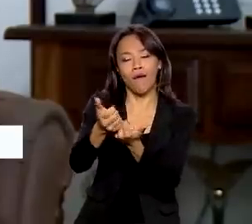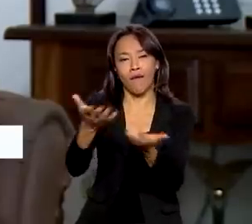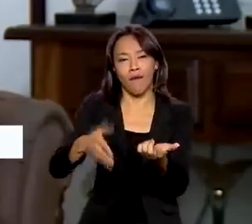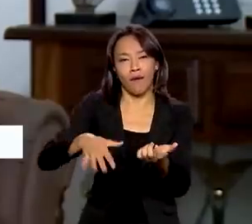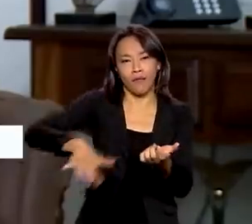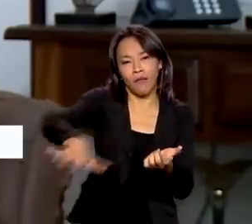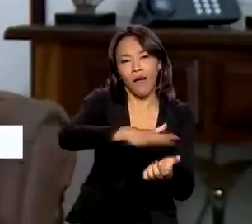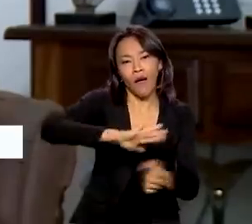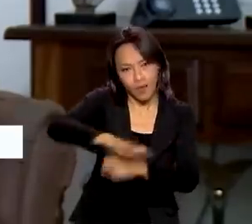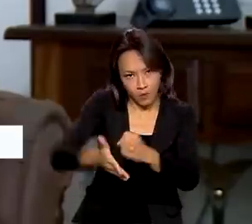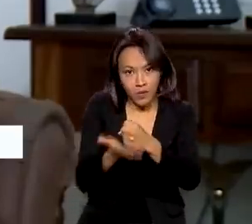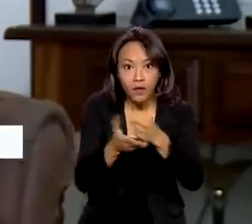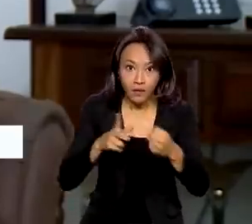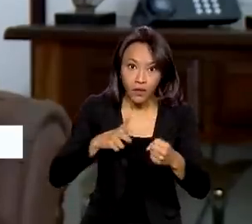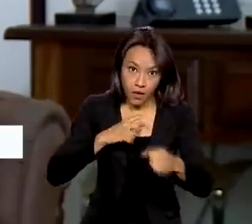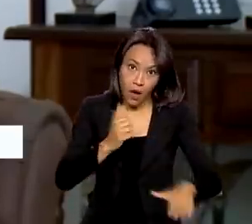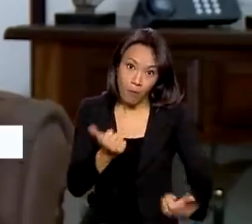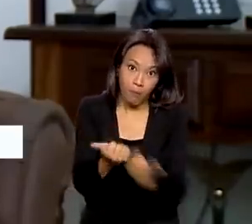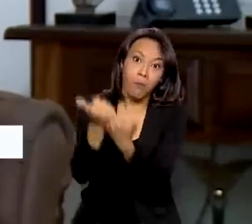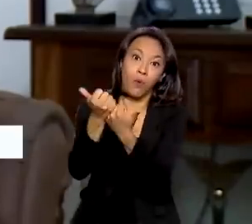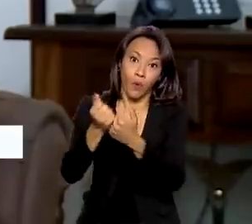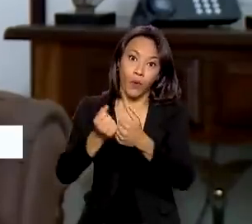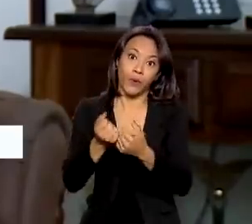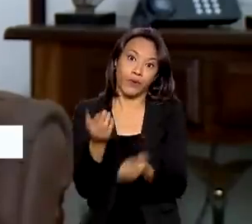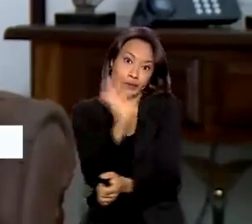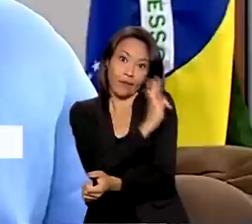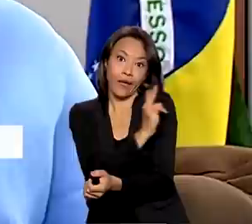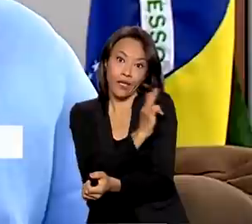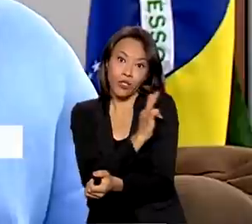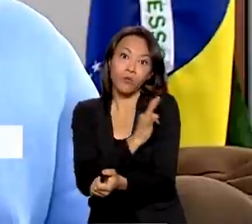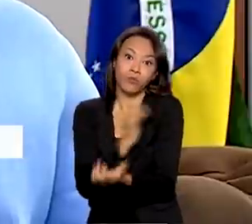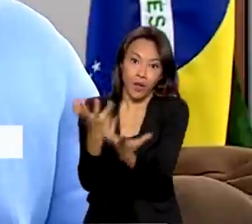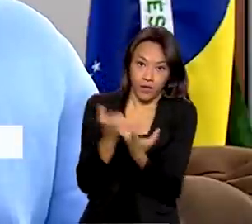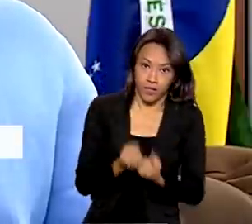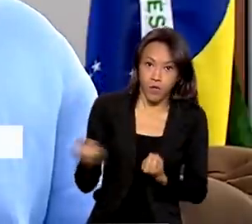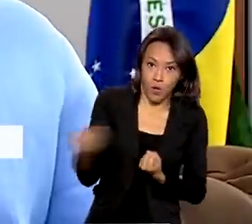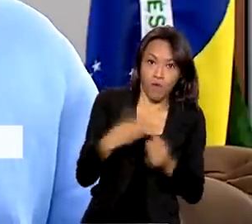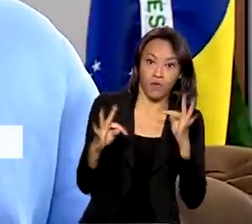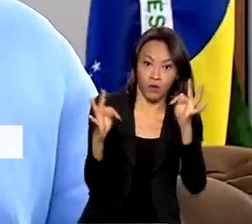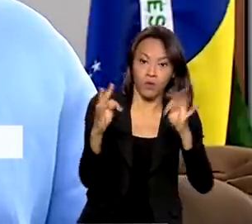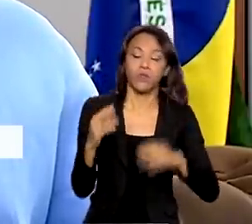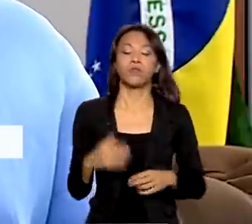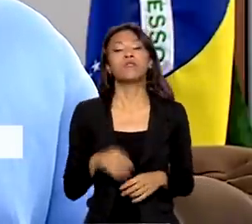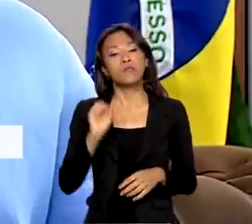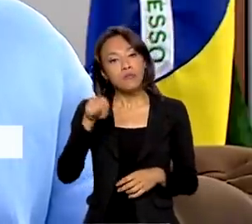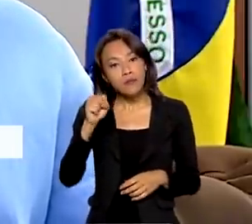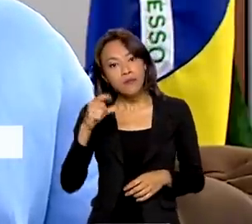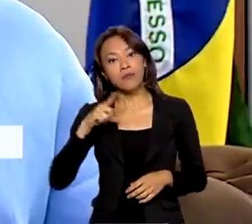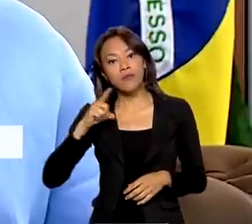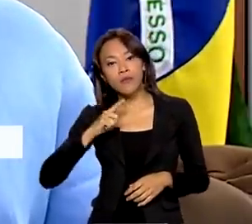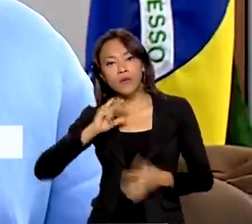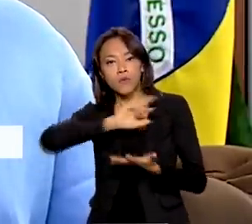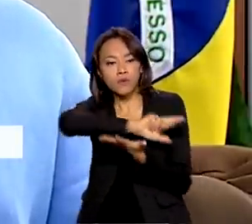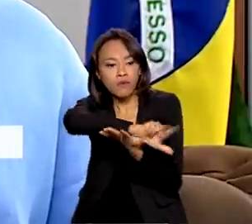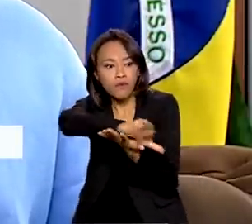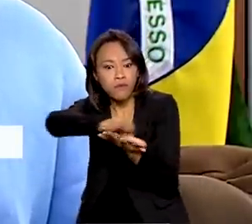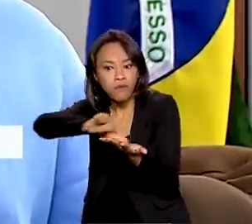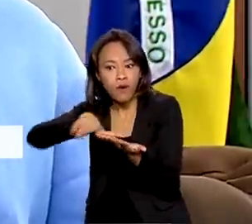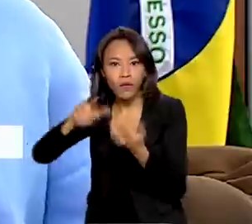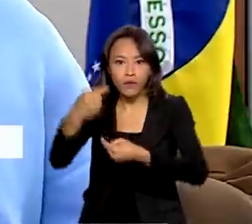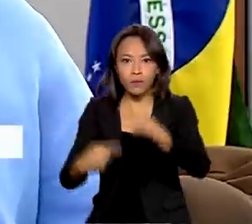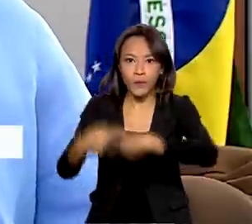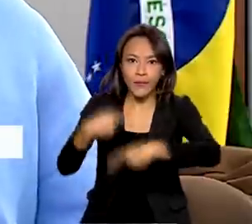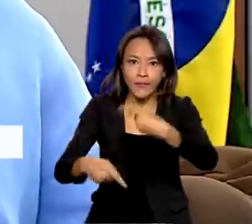os agricultores eles têm apoio técnico para implementar novas tecnologias Sim nós estamos trabalhando com várias políticas